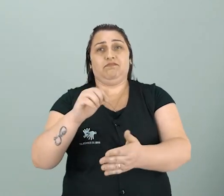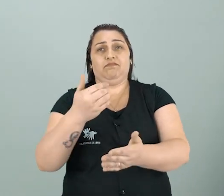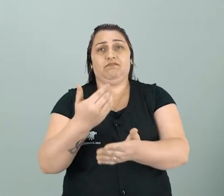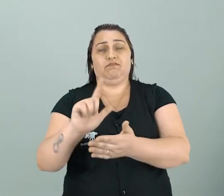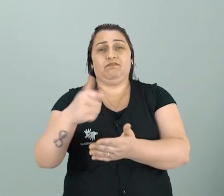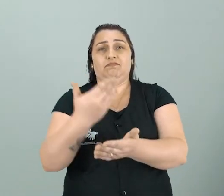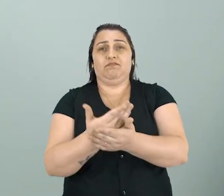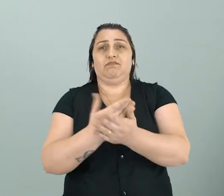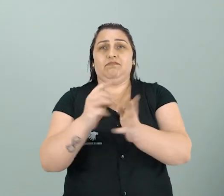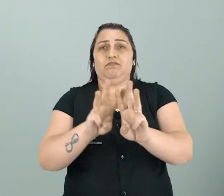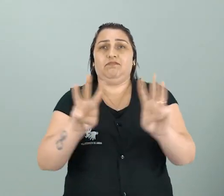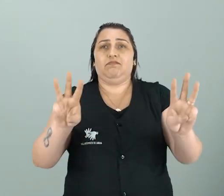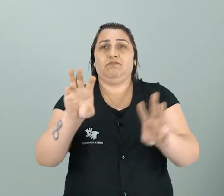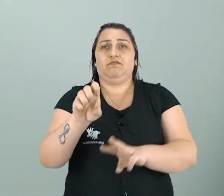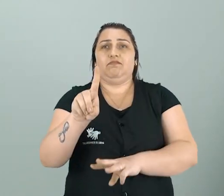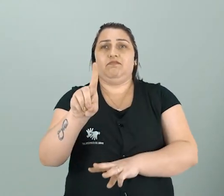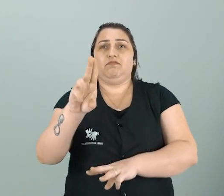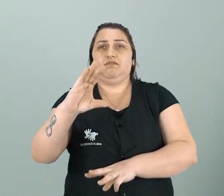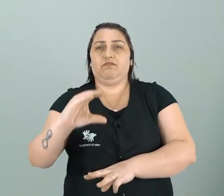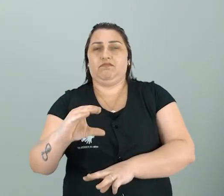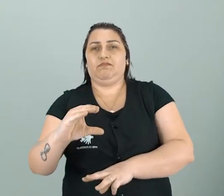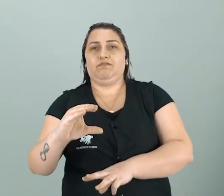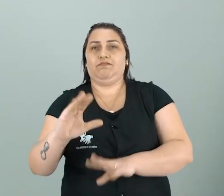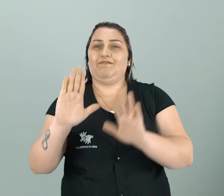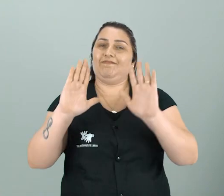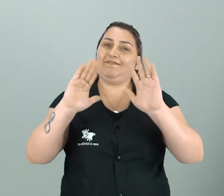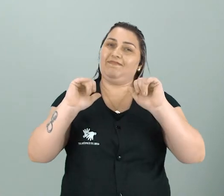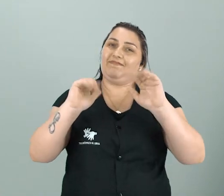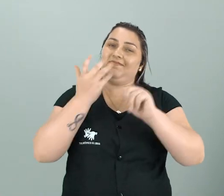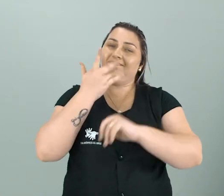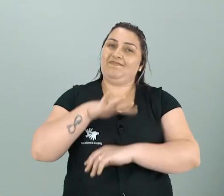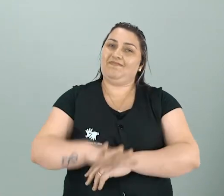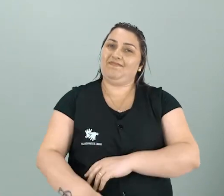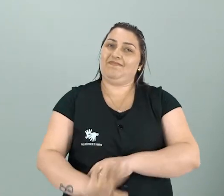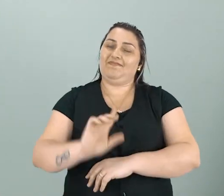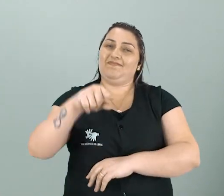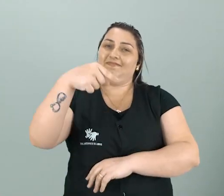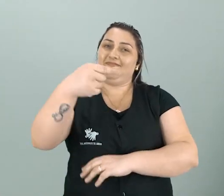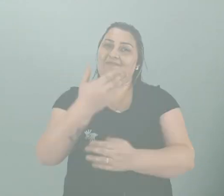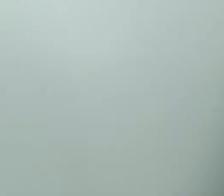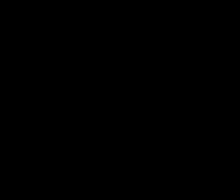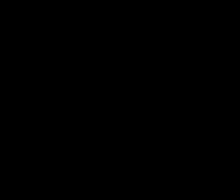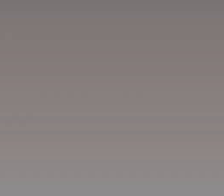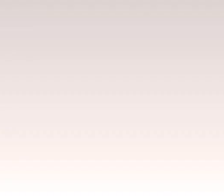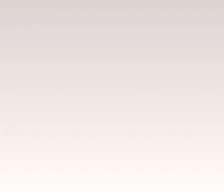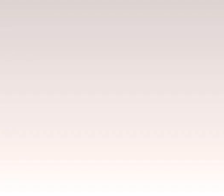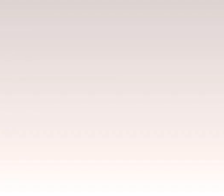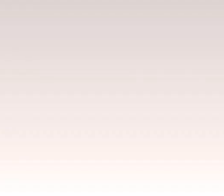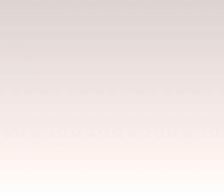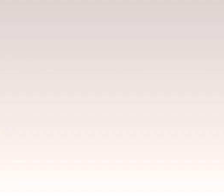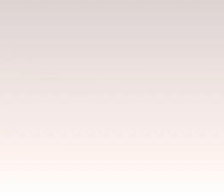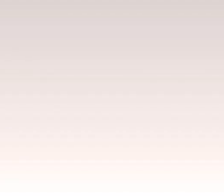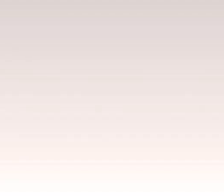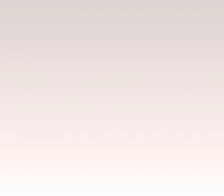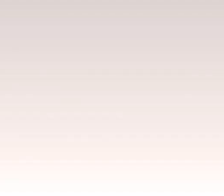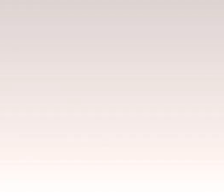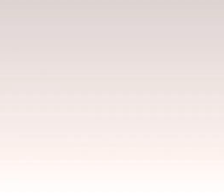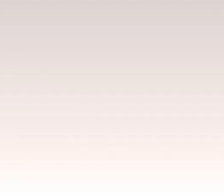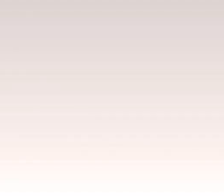e outras aulas acesso a nossa plataforma indo tchau tchau crianças até a próxima aula